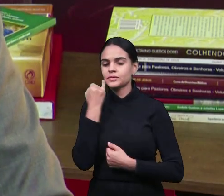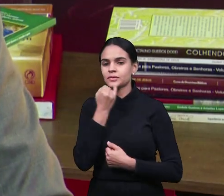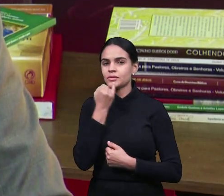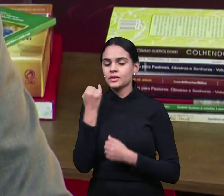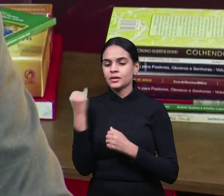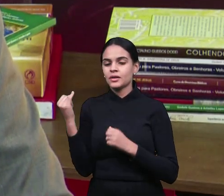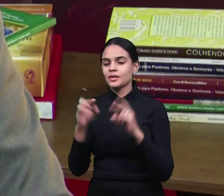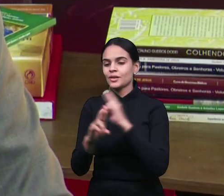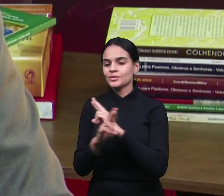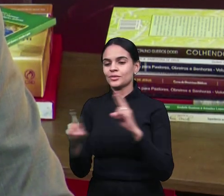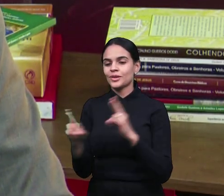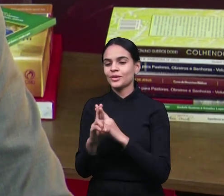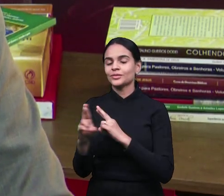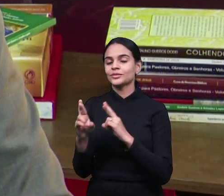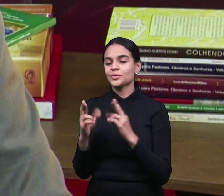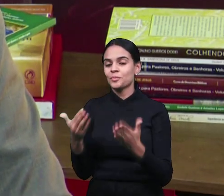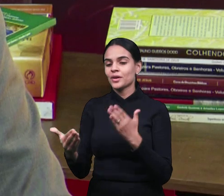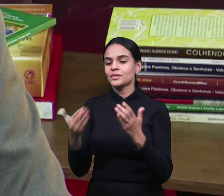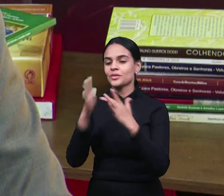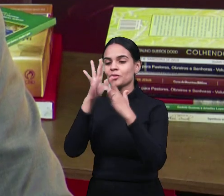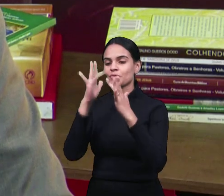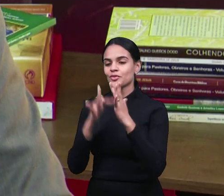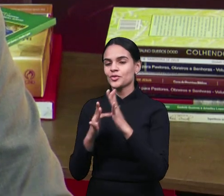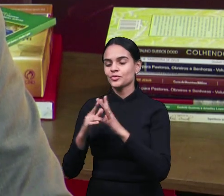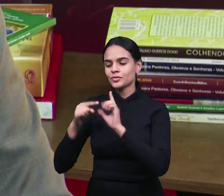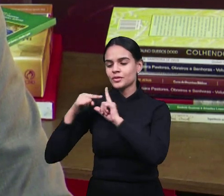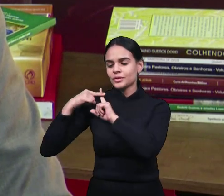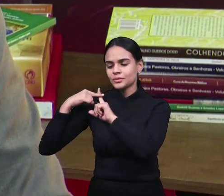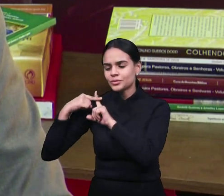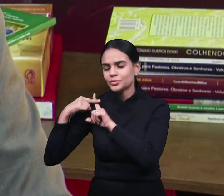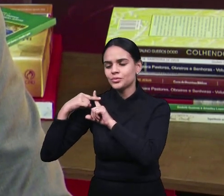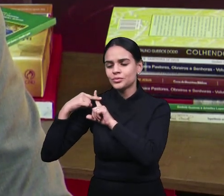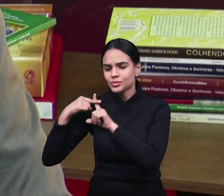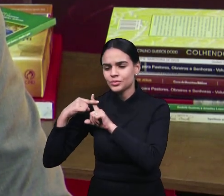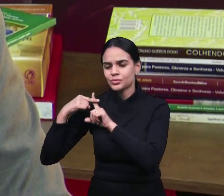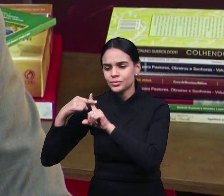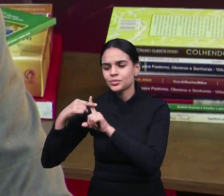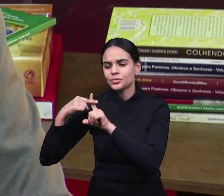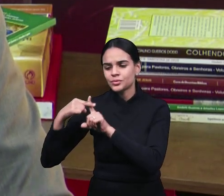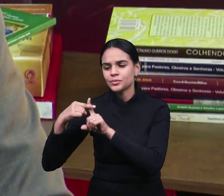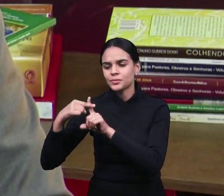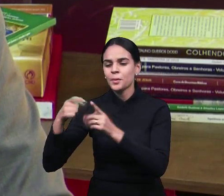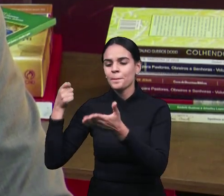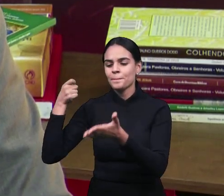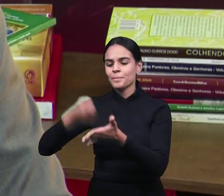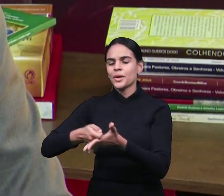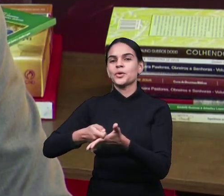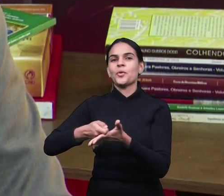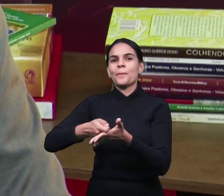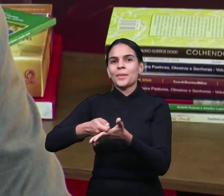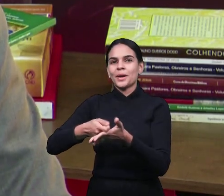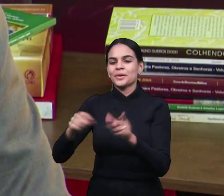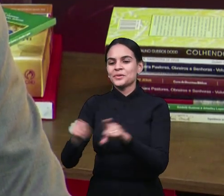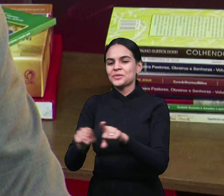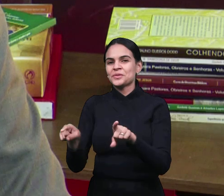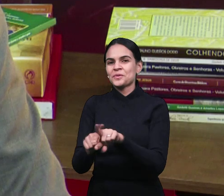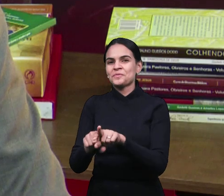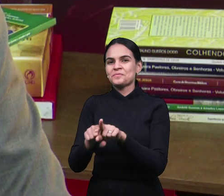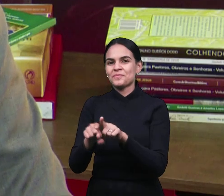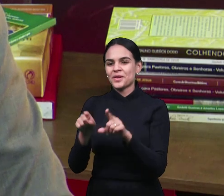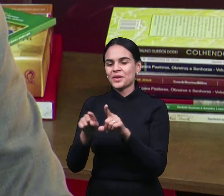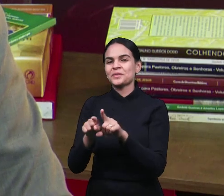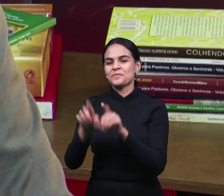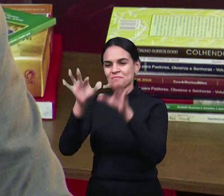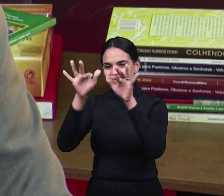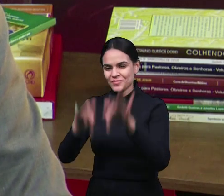agora ia subir, né, com a cruz para concretizar e finalizar esse projeto de